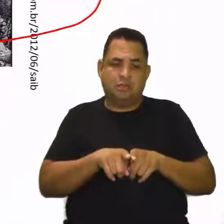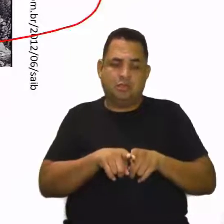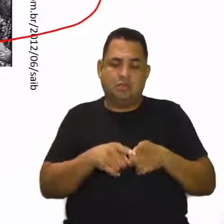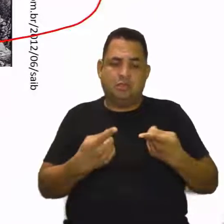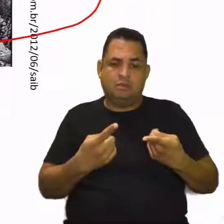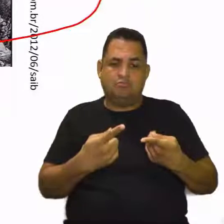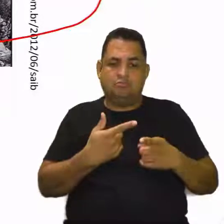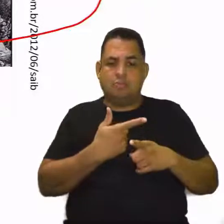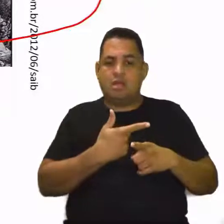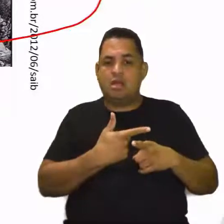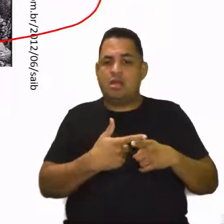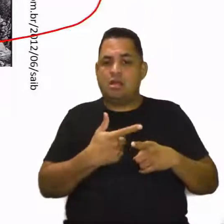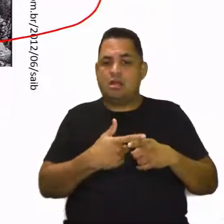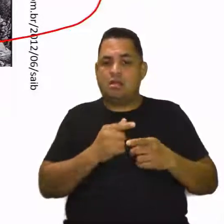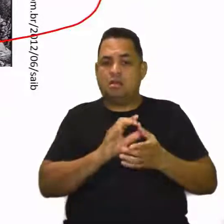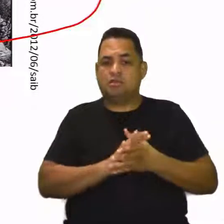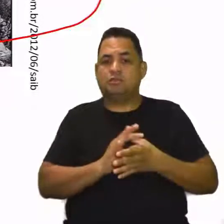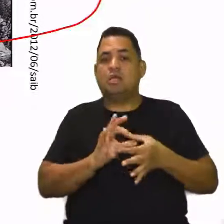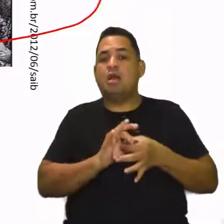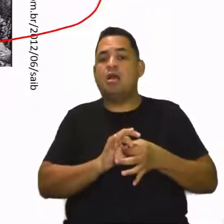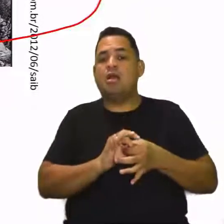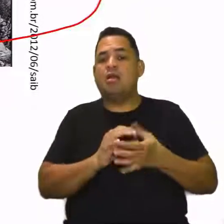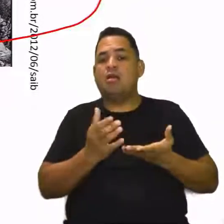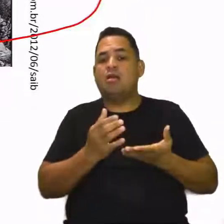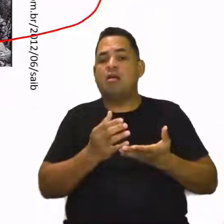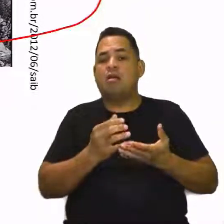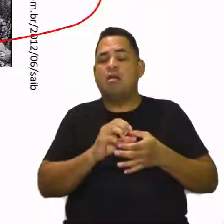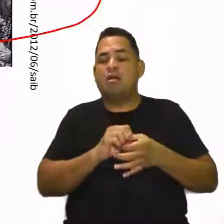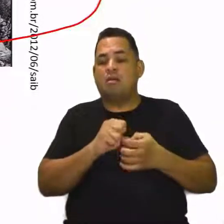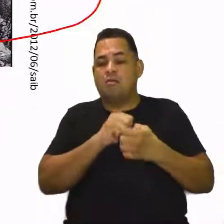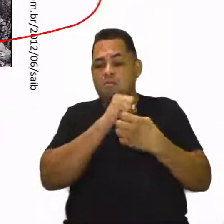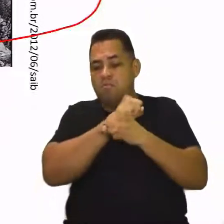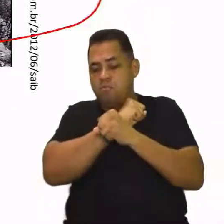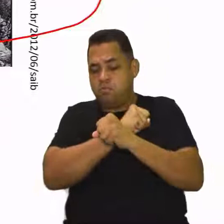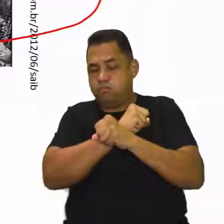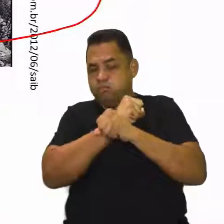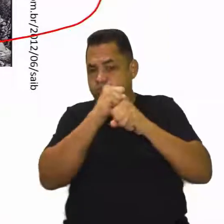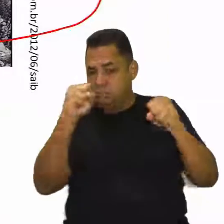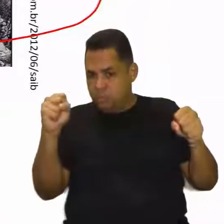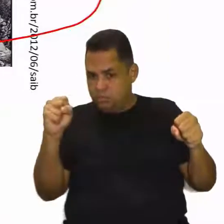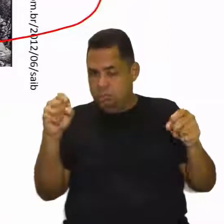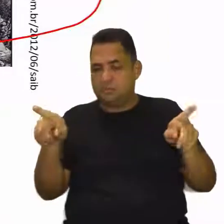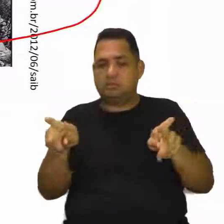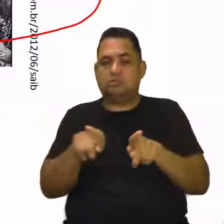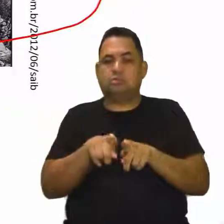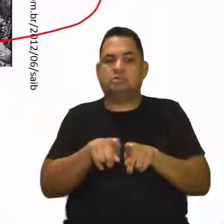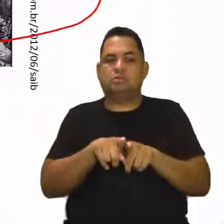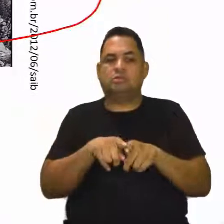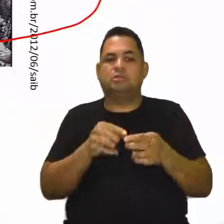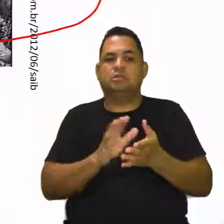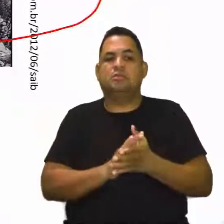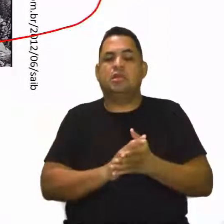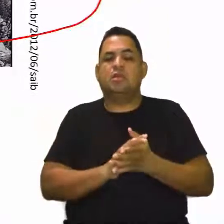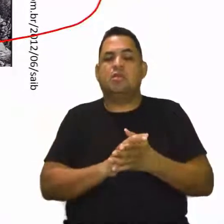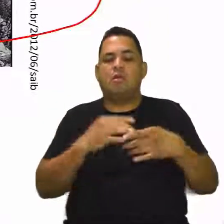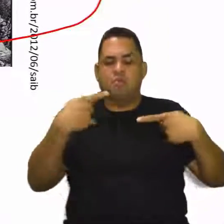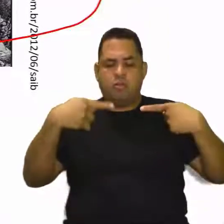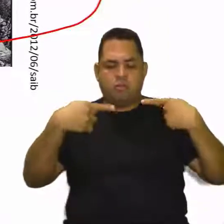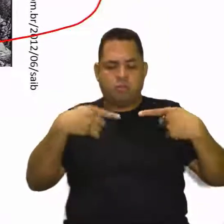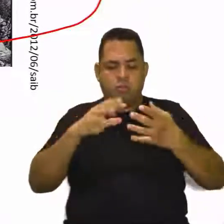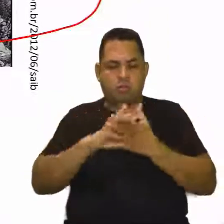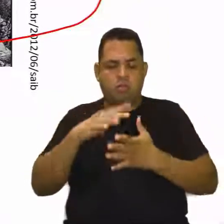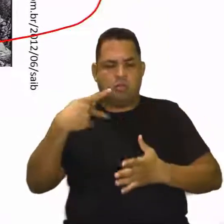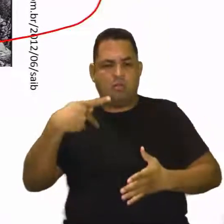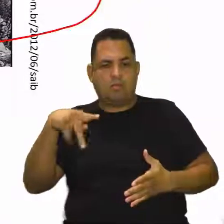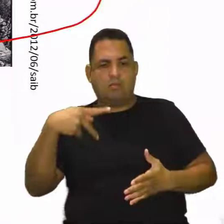abolicionista. Eu explico também. A questão militar, vejam, isso com a Guerra do Paraguai, os